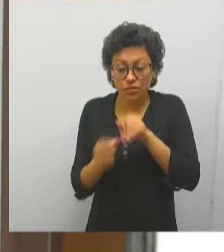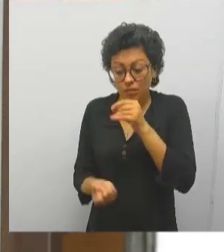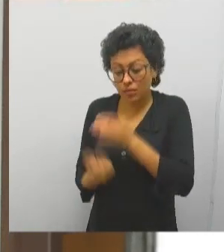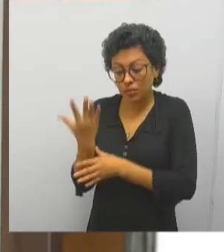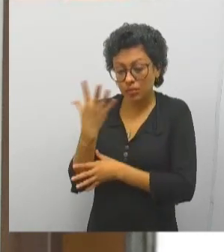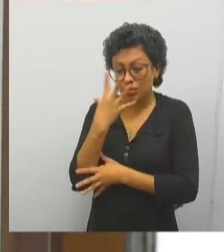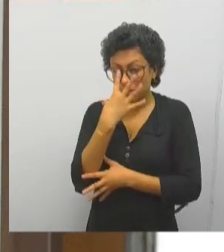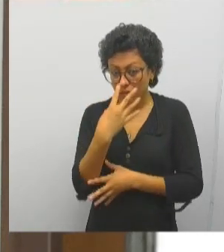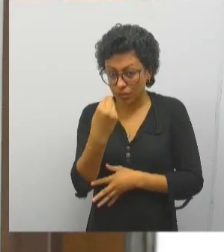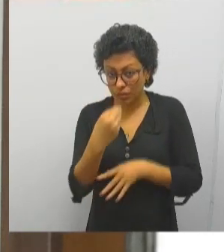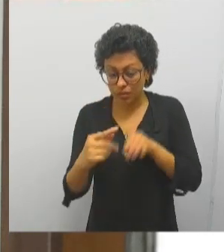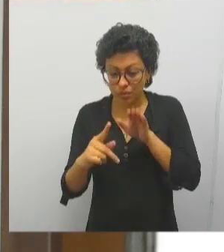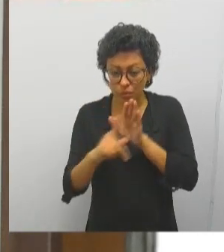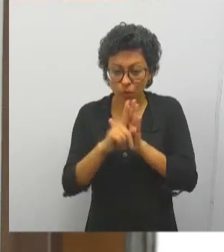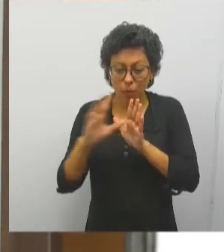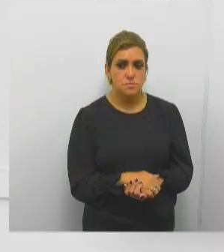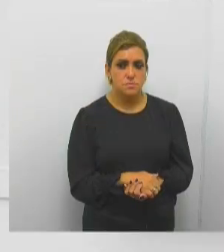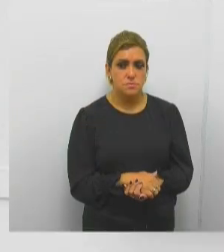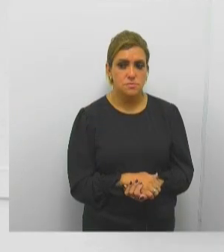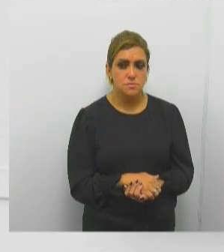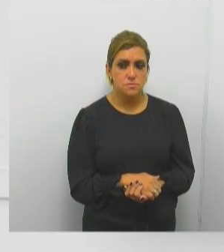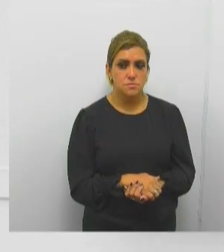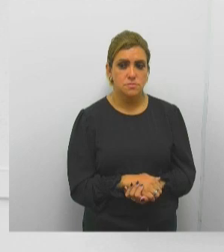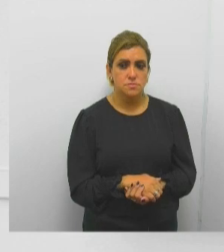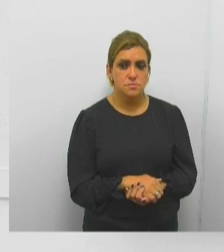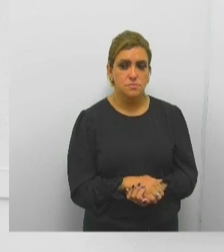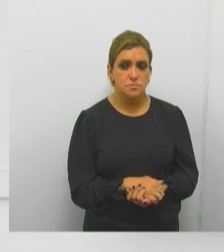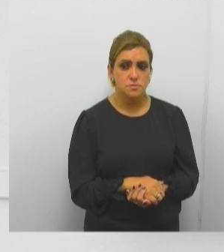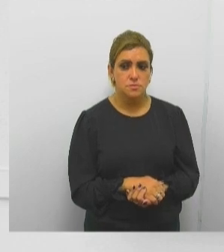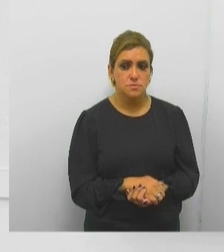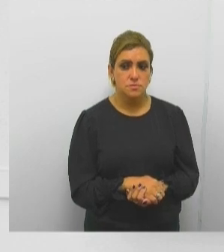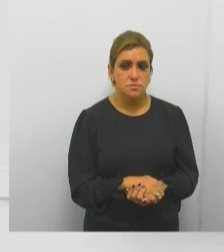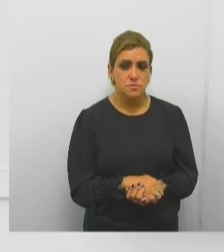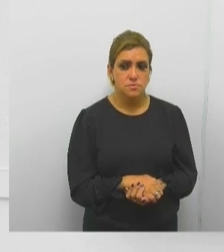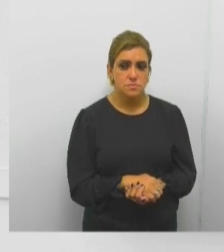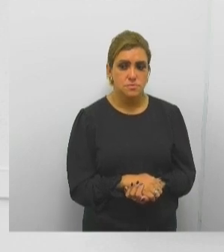SAMU animal. Na ordem do dia, as